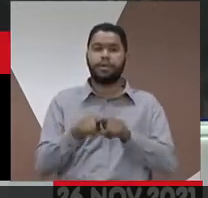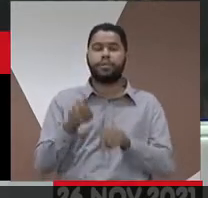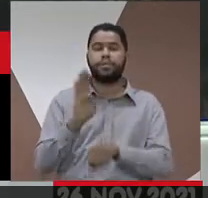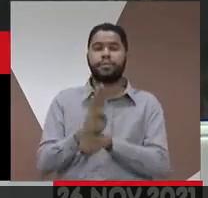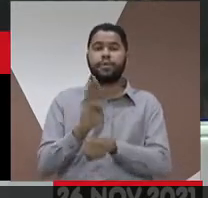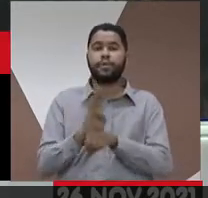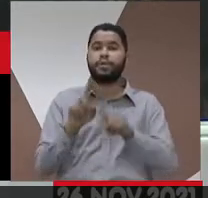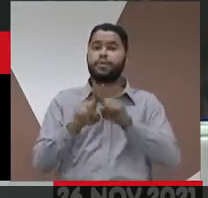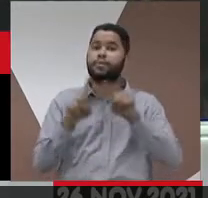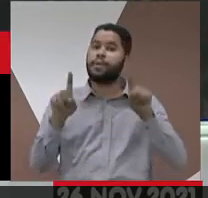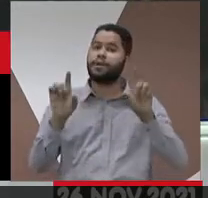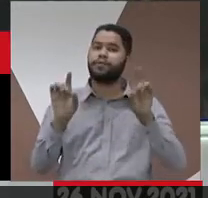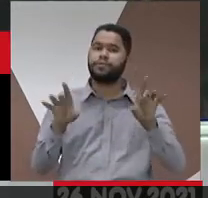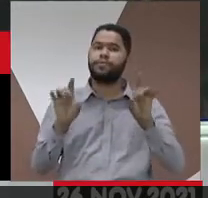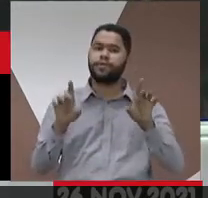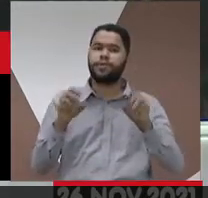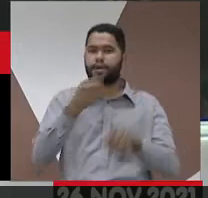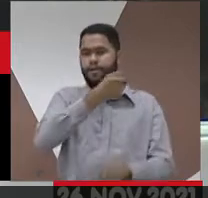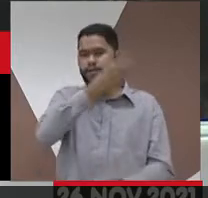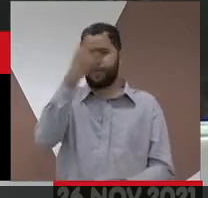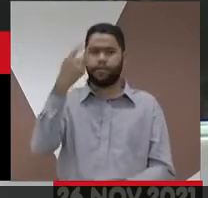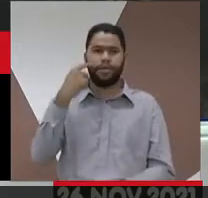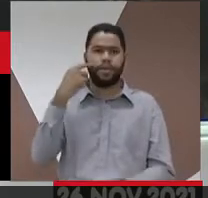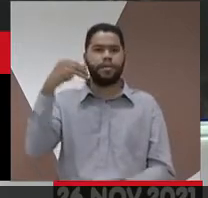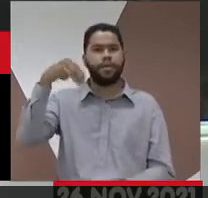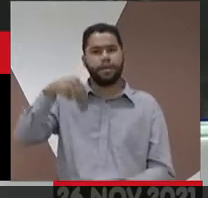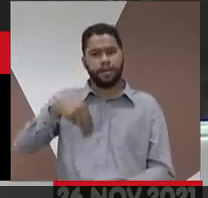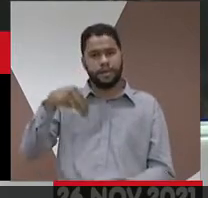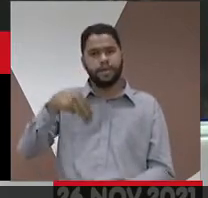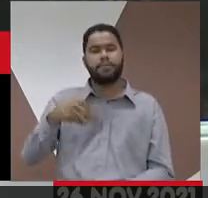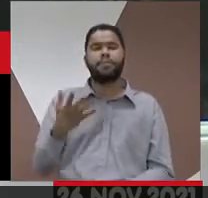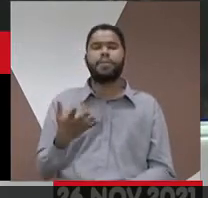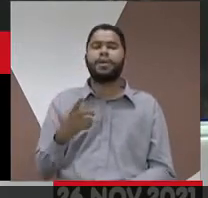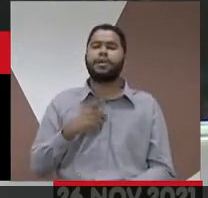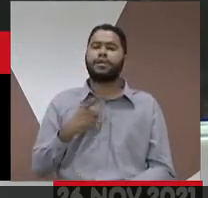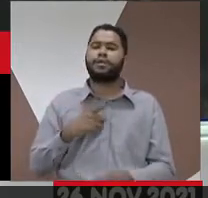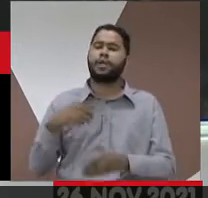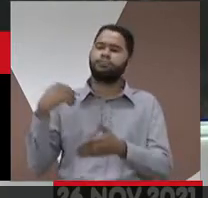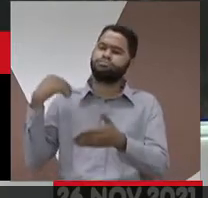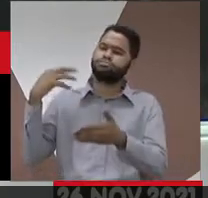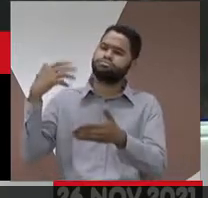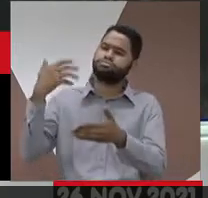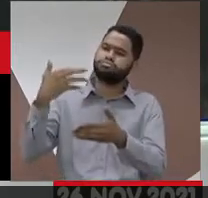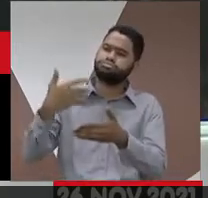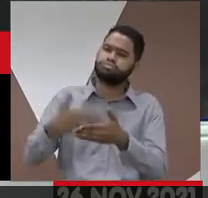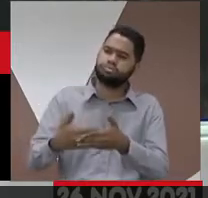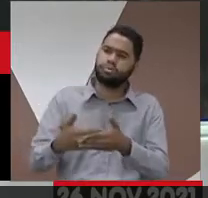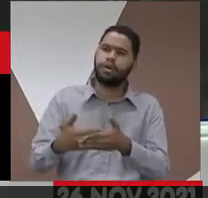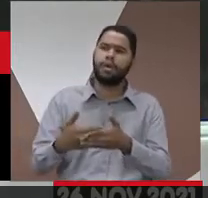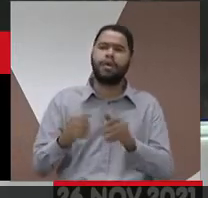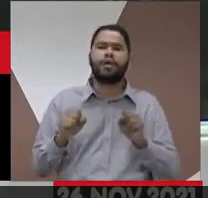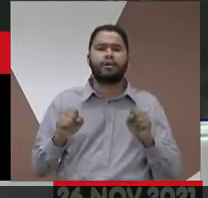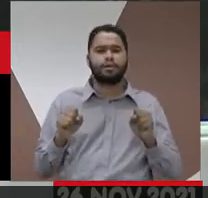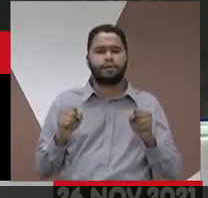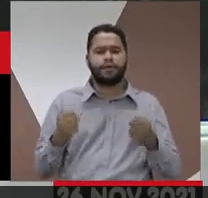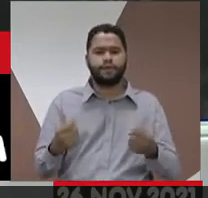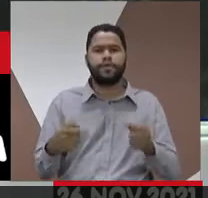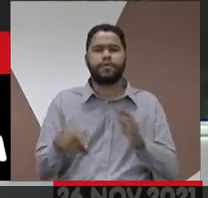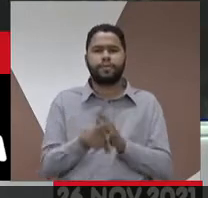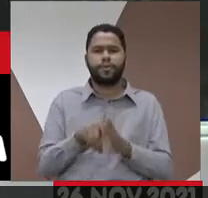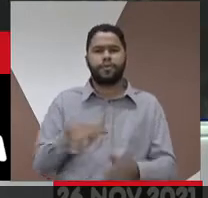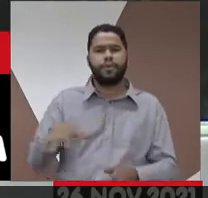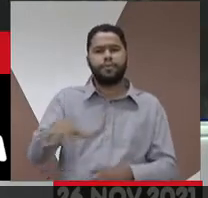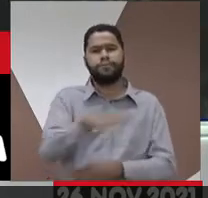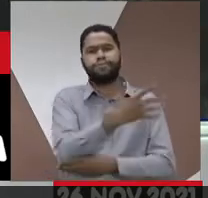mas especialmente a prefeita Marília Campos, que carrega na sua trajetória e na sua história a defesa da área de preservação